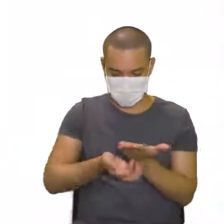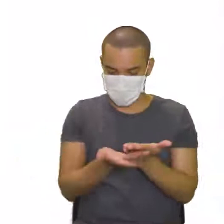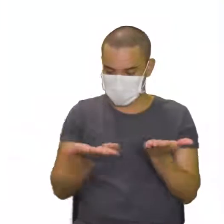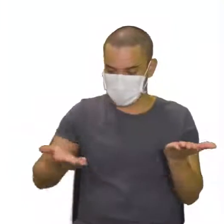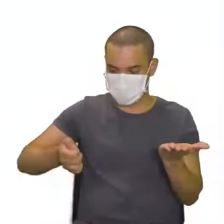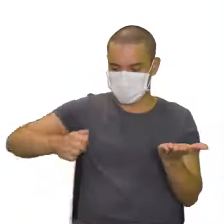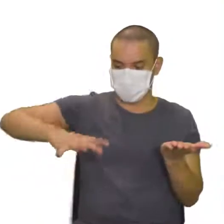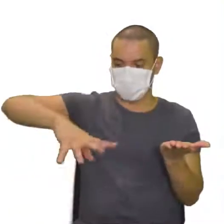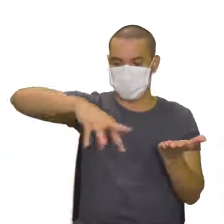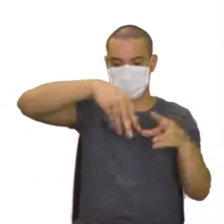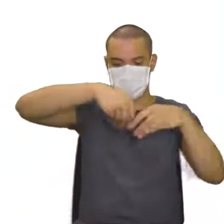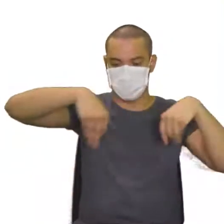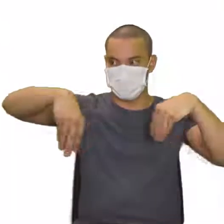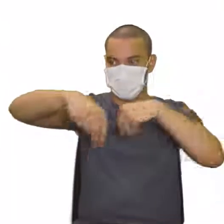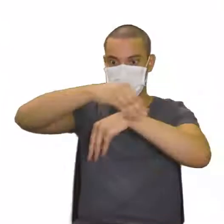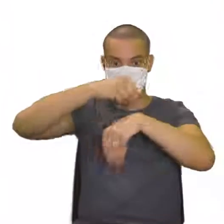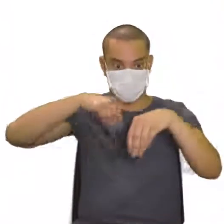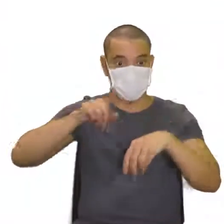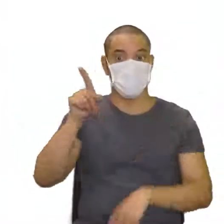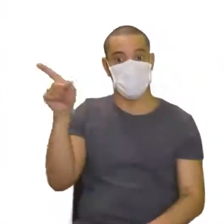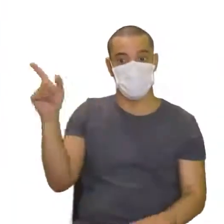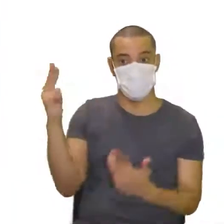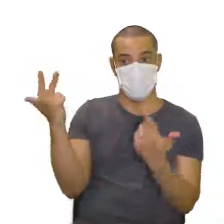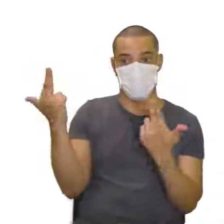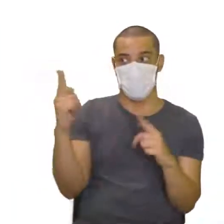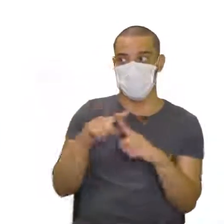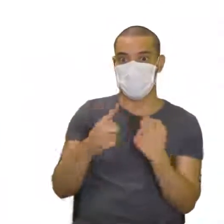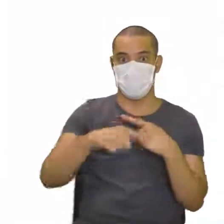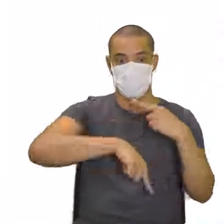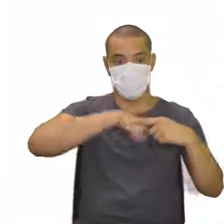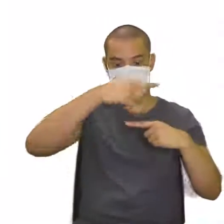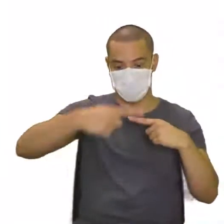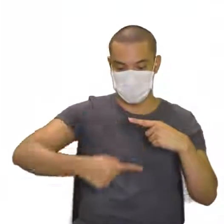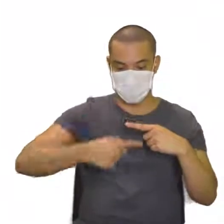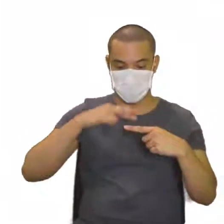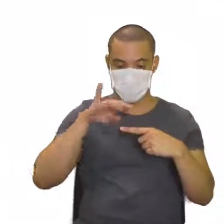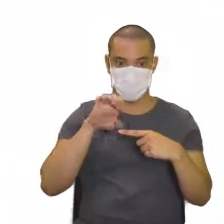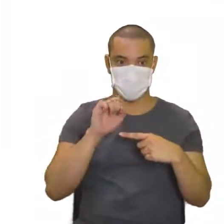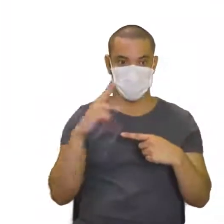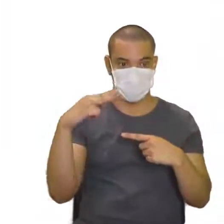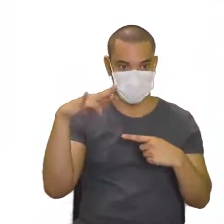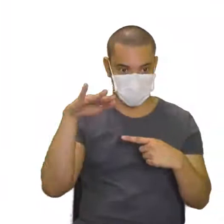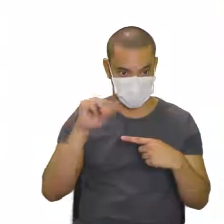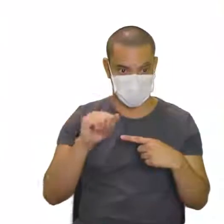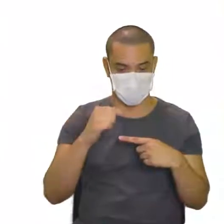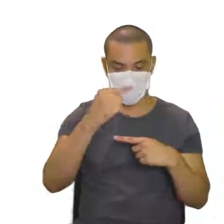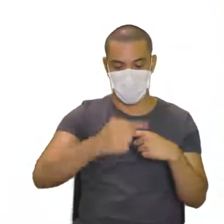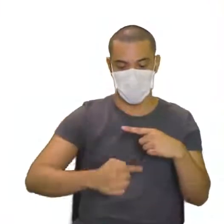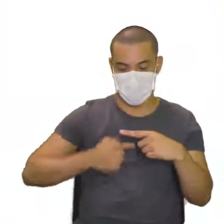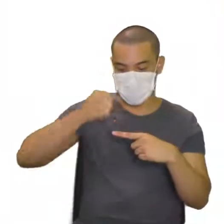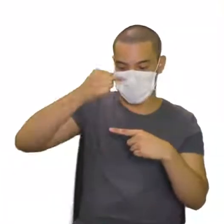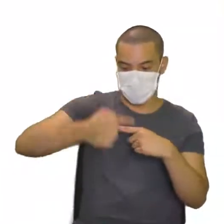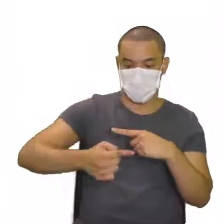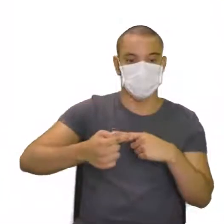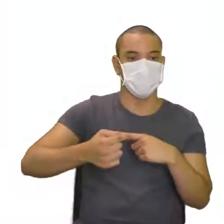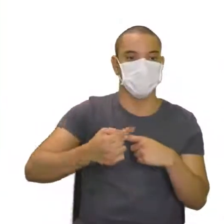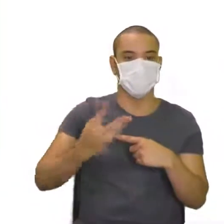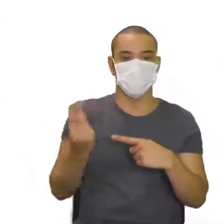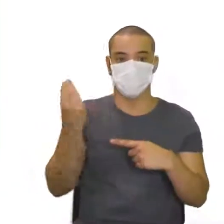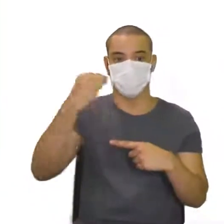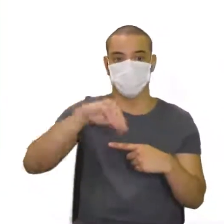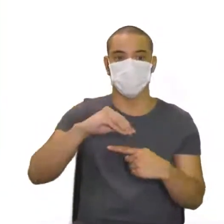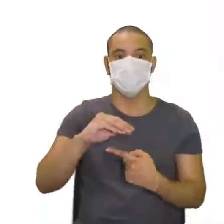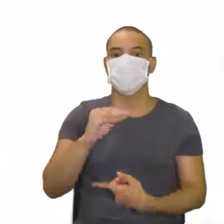com uma espira, ok? Então se você pega aqui a espira, no caso, e coloca